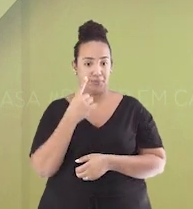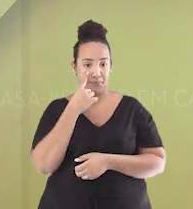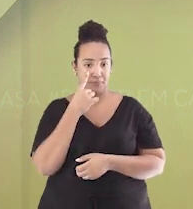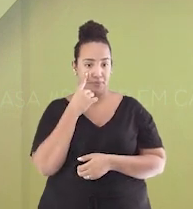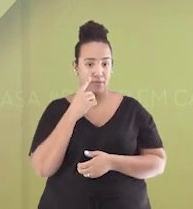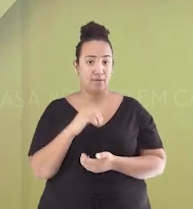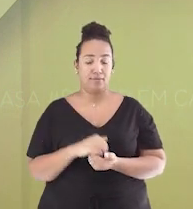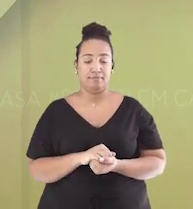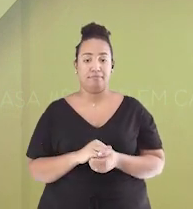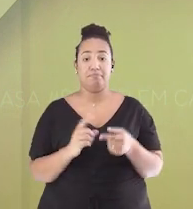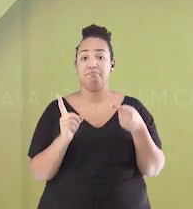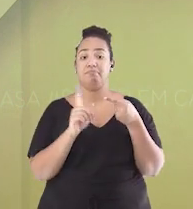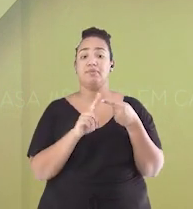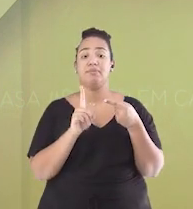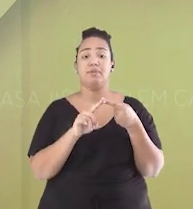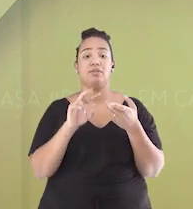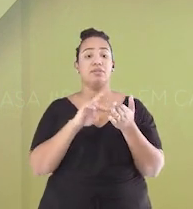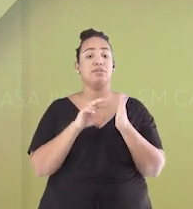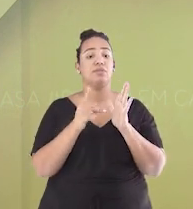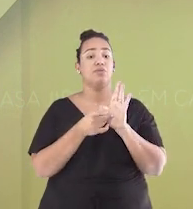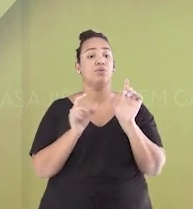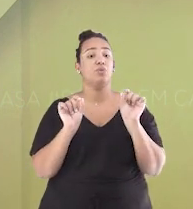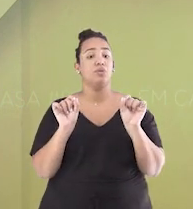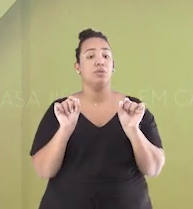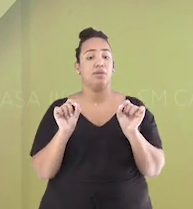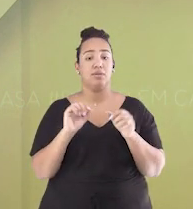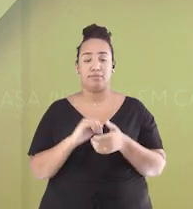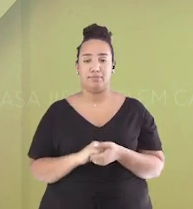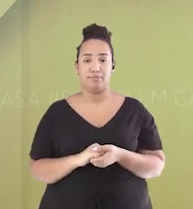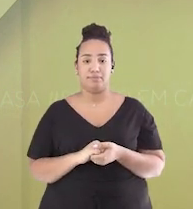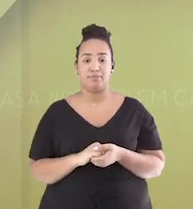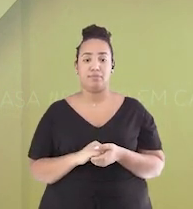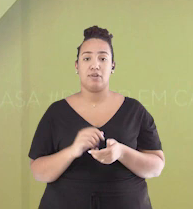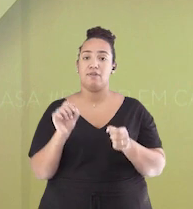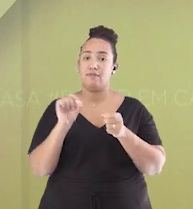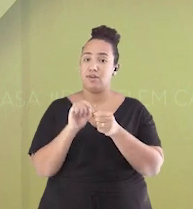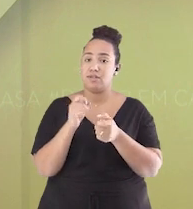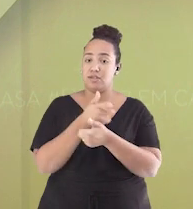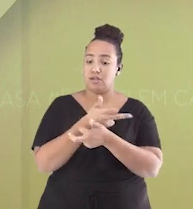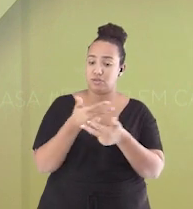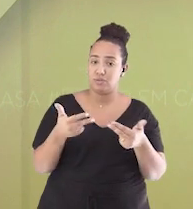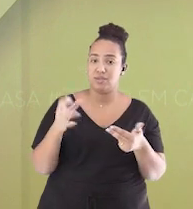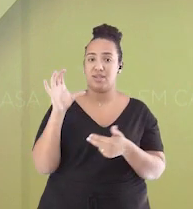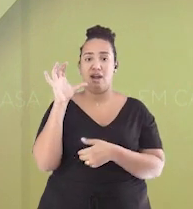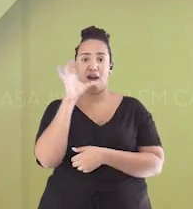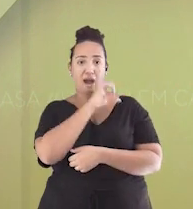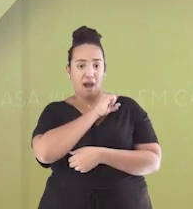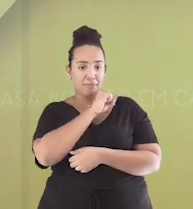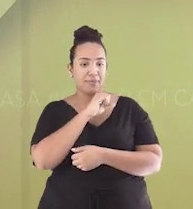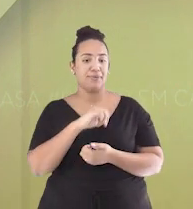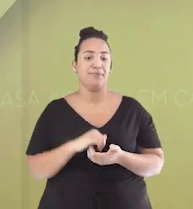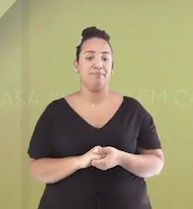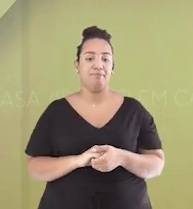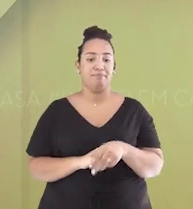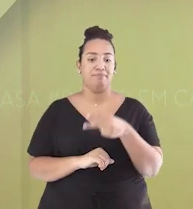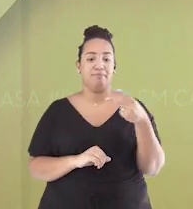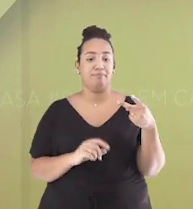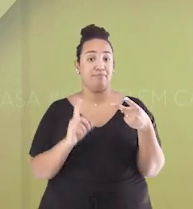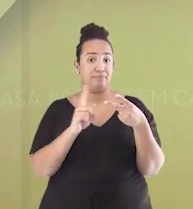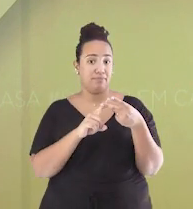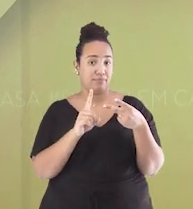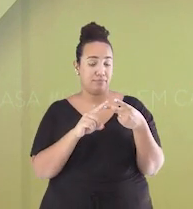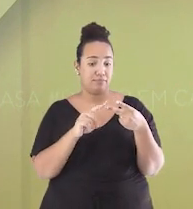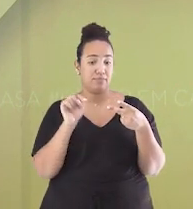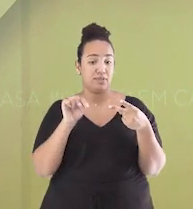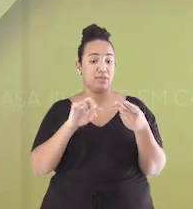lá. Tirar o pai da forca significa hoje fazer as coisas com pressa, rápido. Já não caíam de